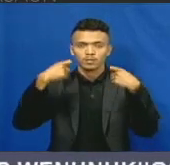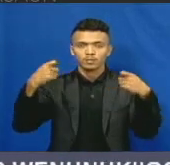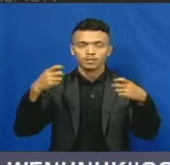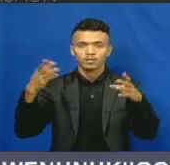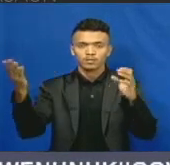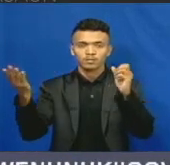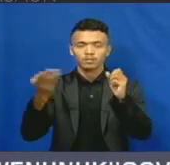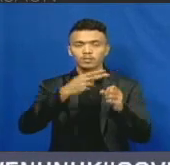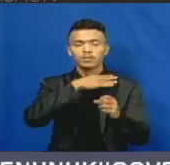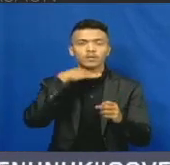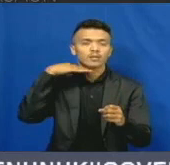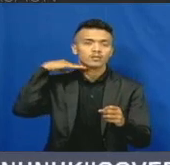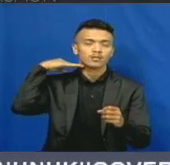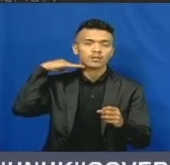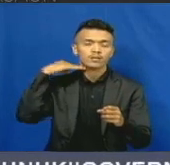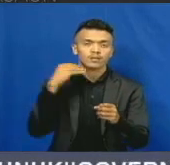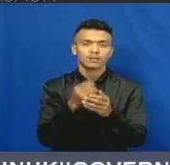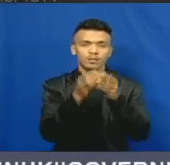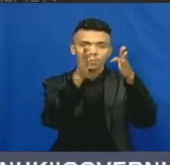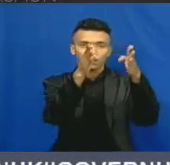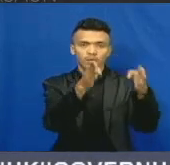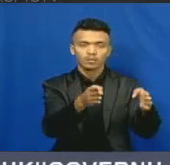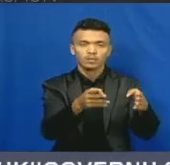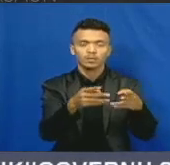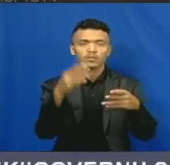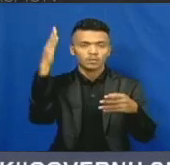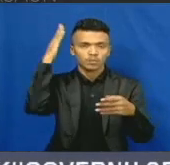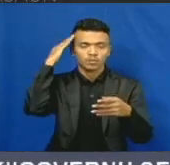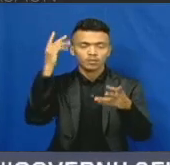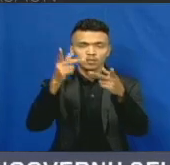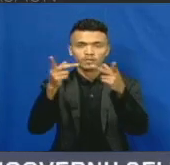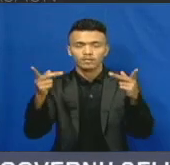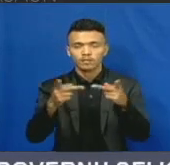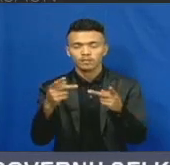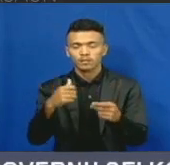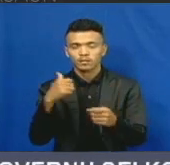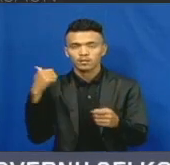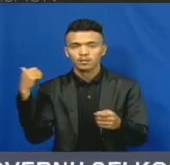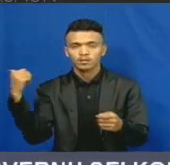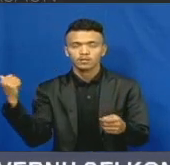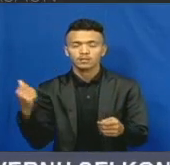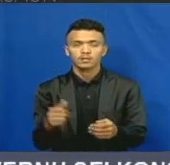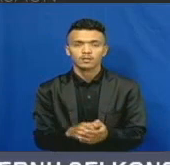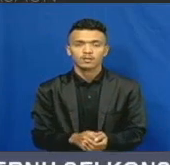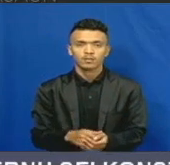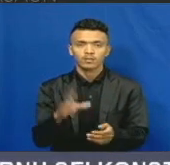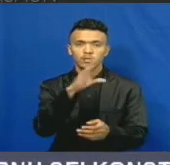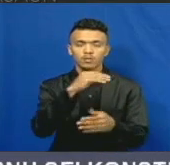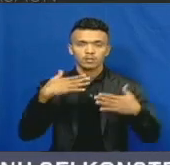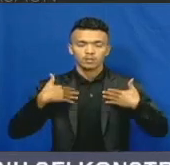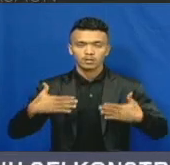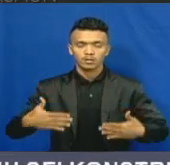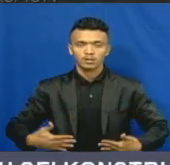Nekakoro, Maia Koiketa de Ulu e a Fatim Ulaguta, suku Nareka, nonya isi